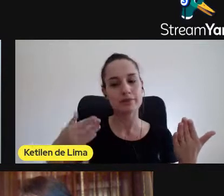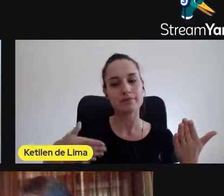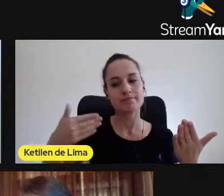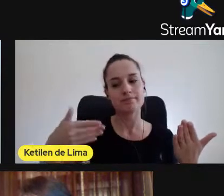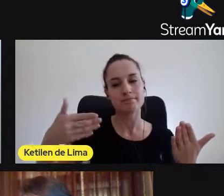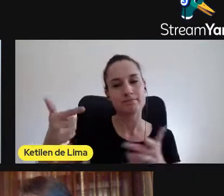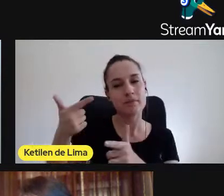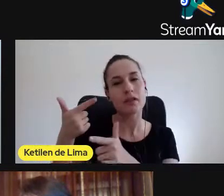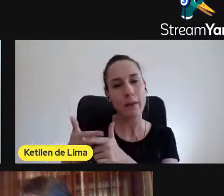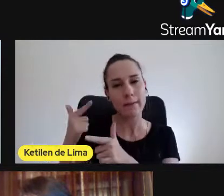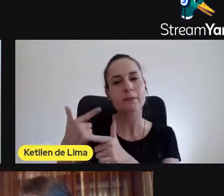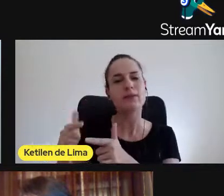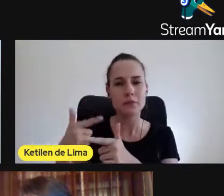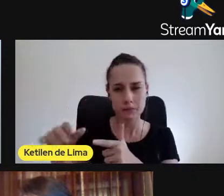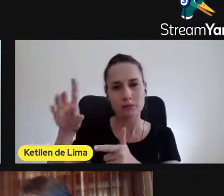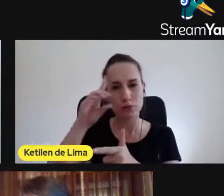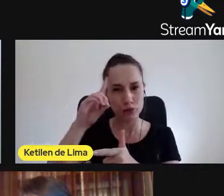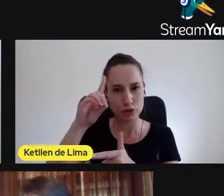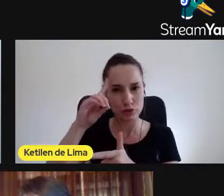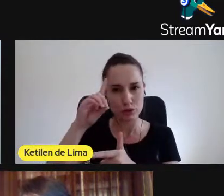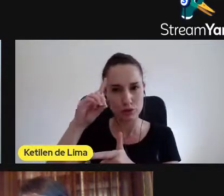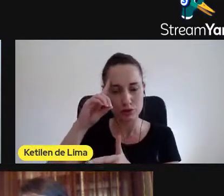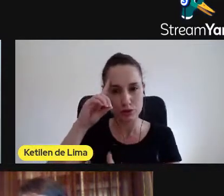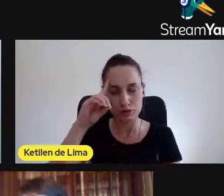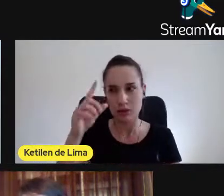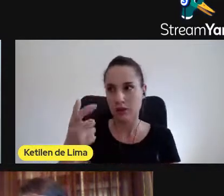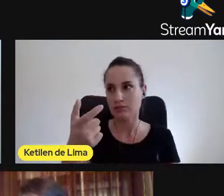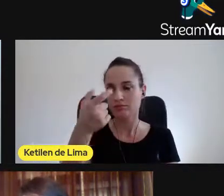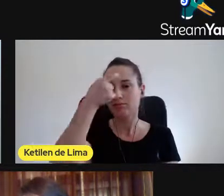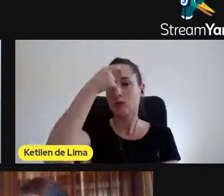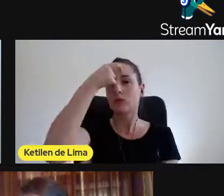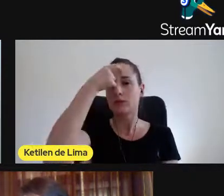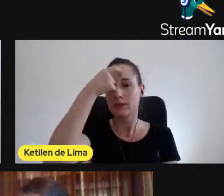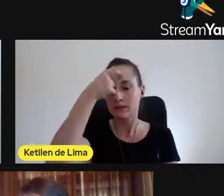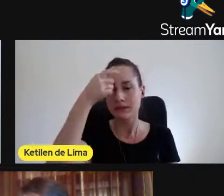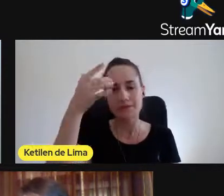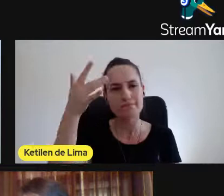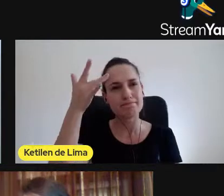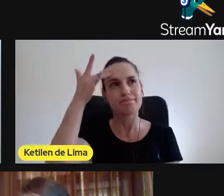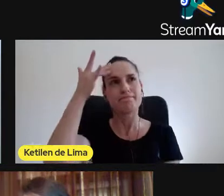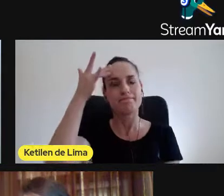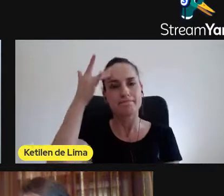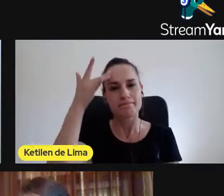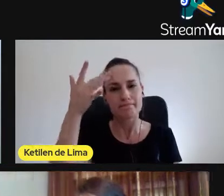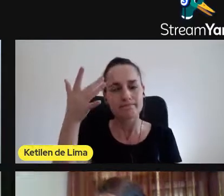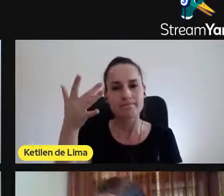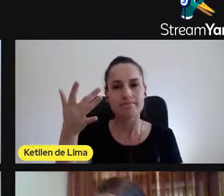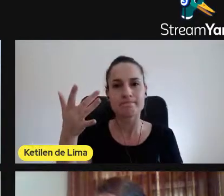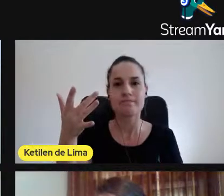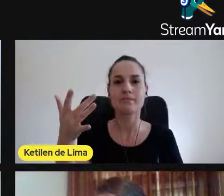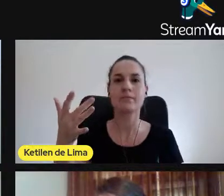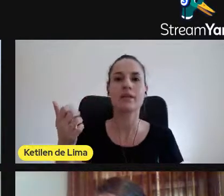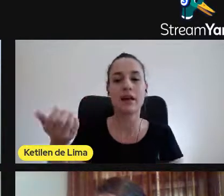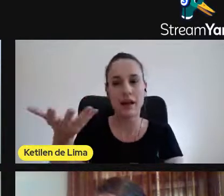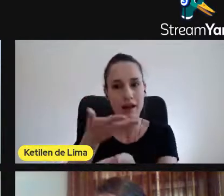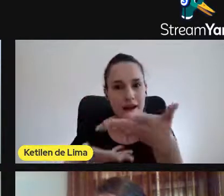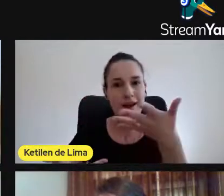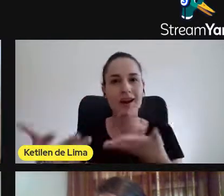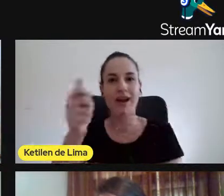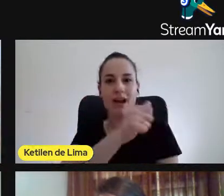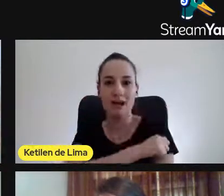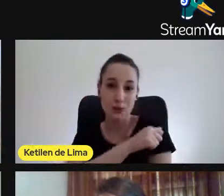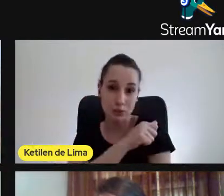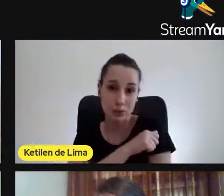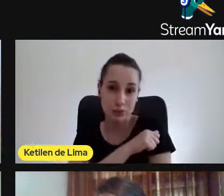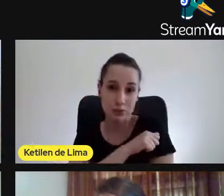problemas de questões mentais, né, durante a pandemia. Eu tenho, muitos alunos têm compartilhado, professores, enfim, muitas pessoas